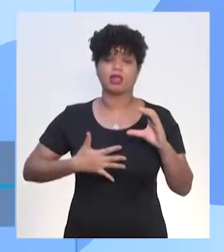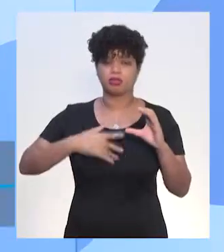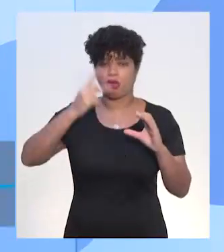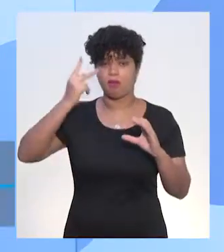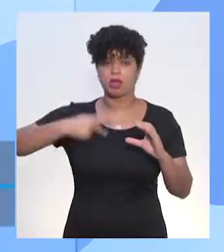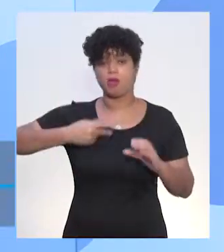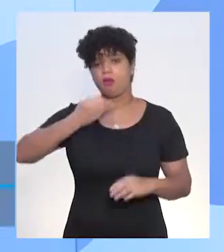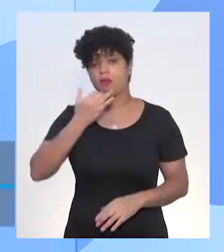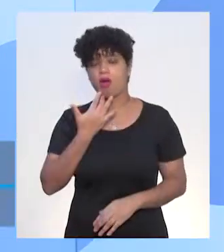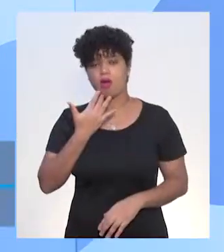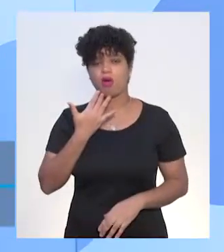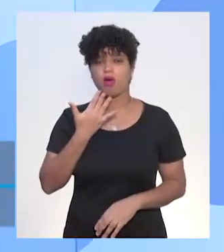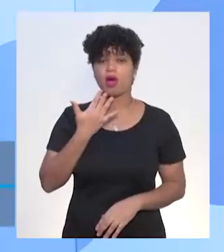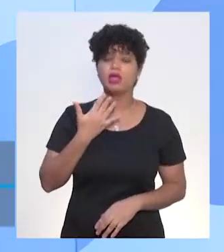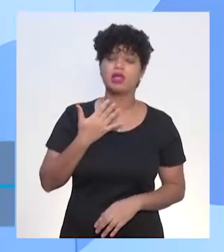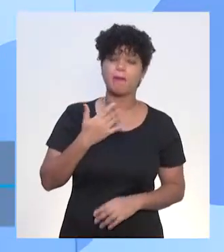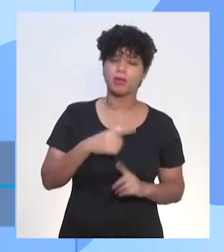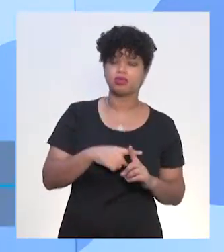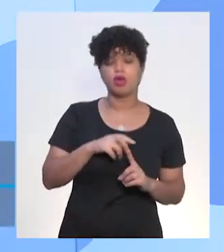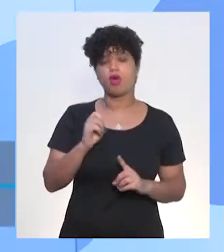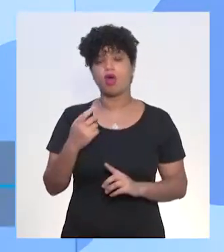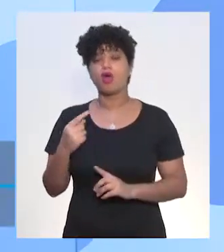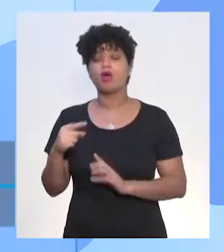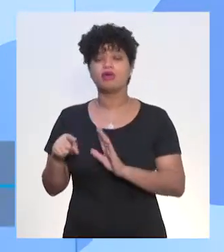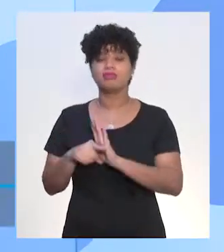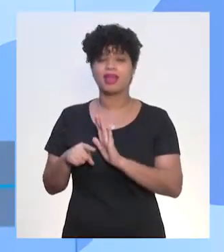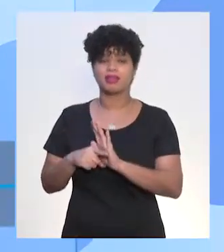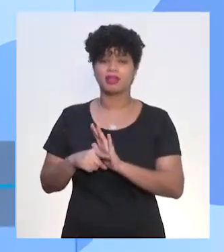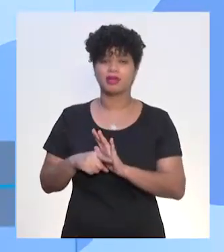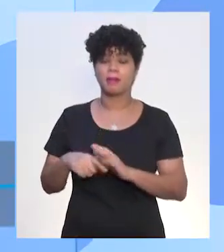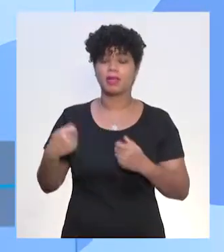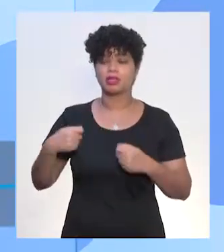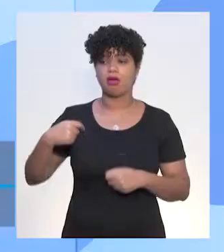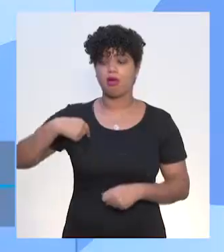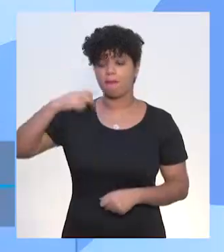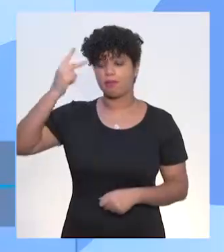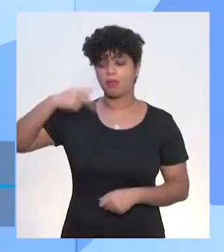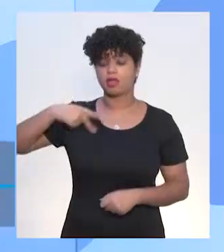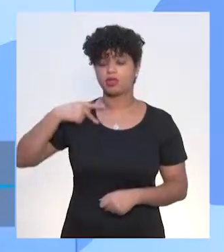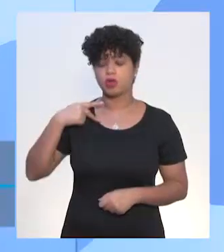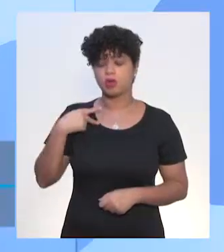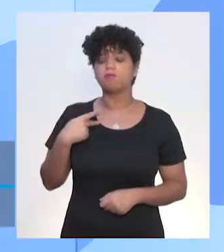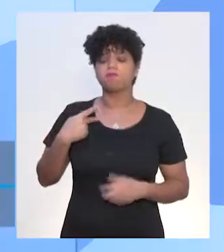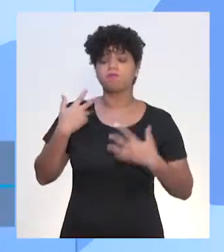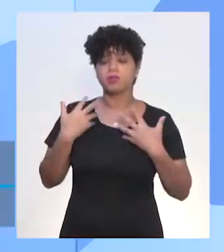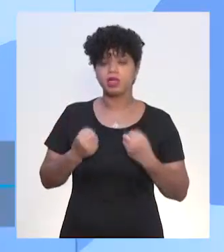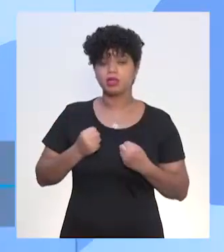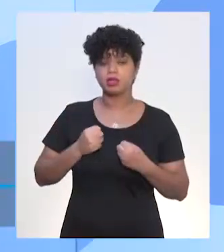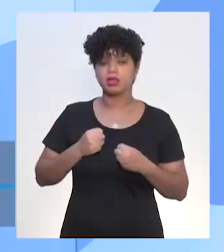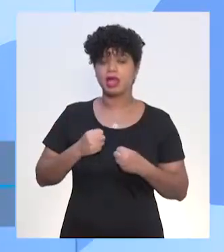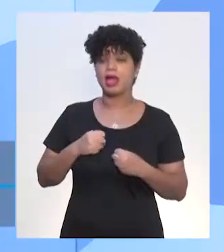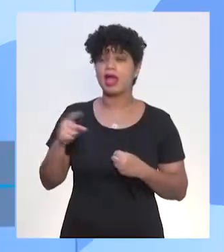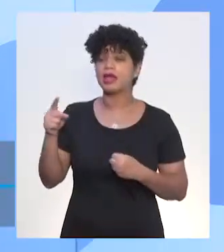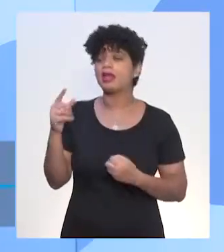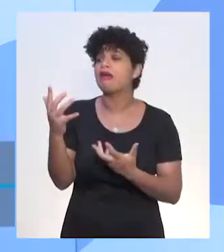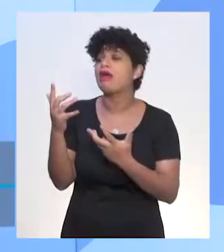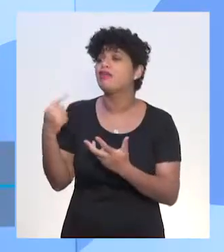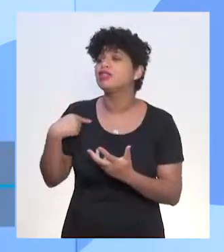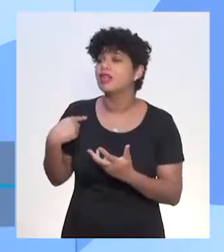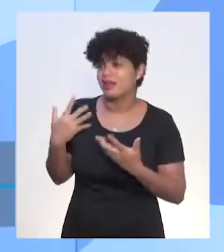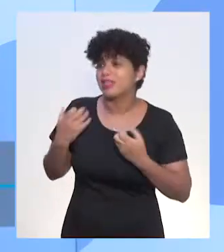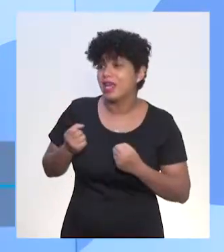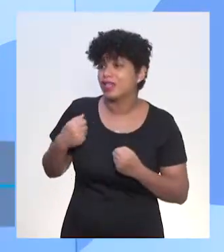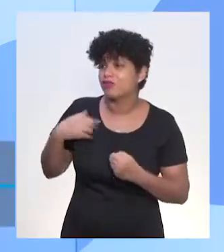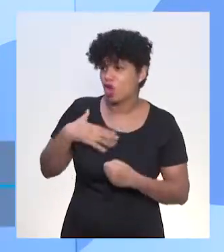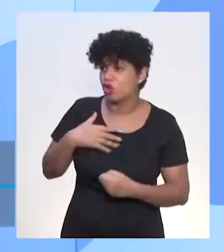que nós primeiro nos aceitemos né Sem buscar no outro aprovação que essa também é uma característica comum